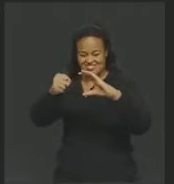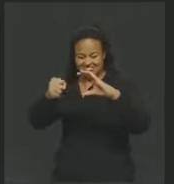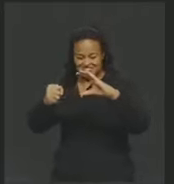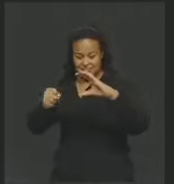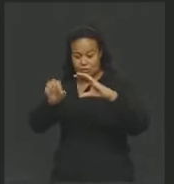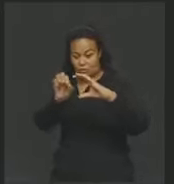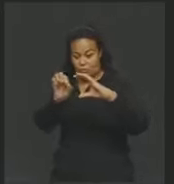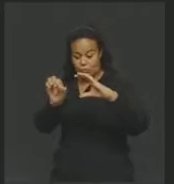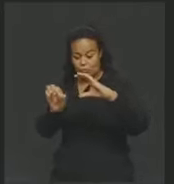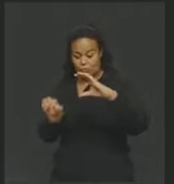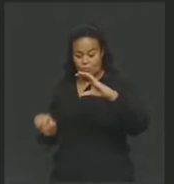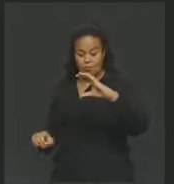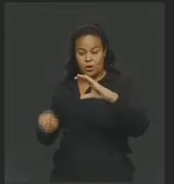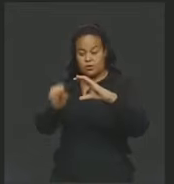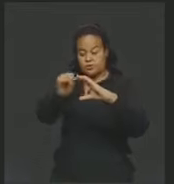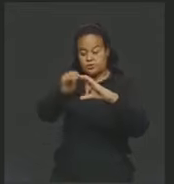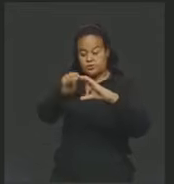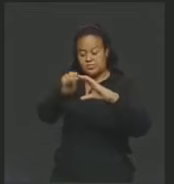Ela passa aqui, ó.